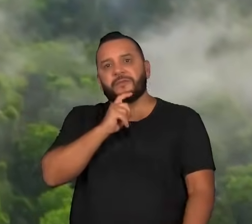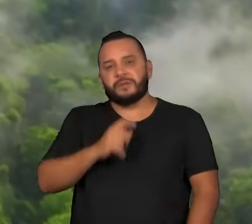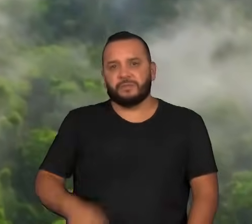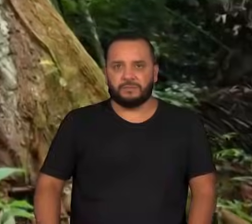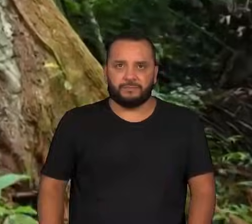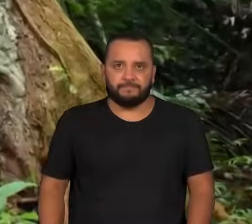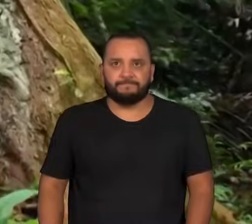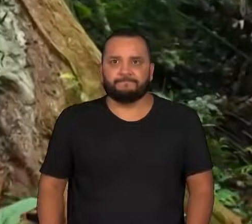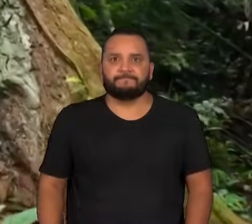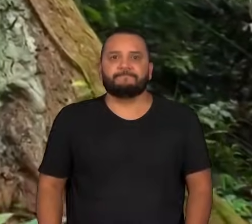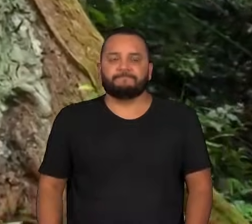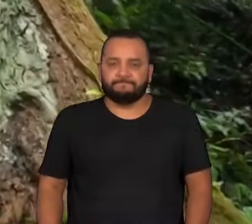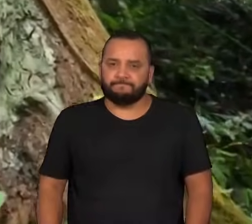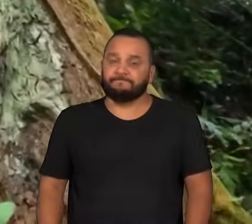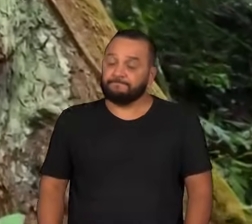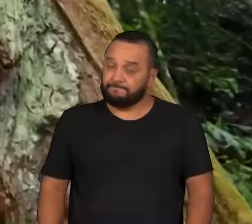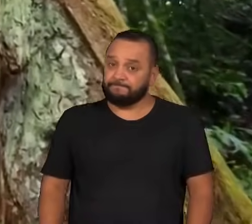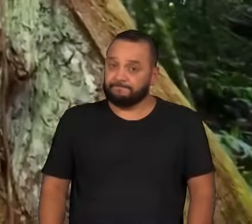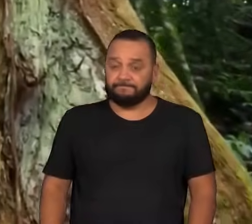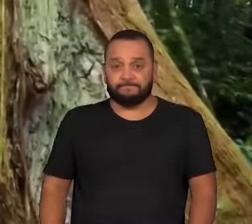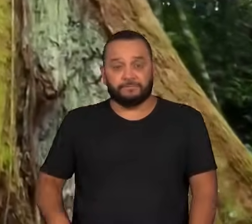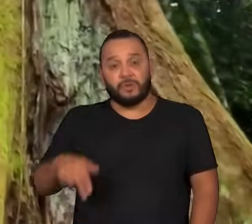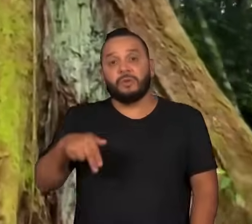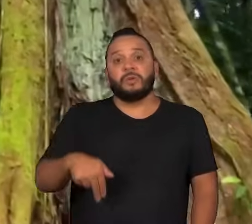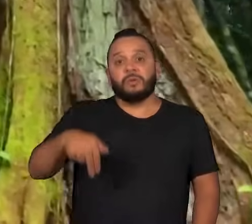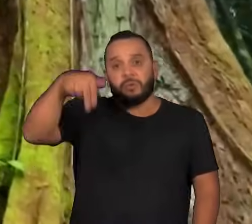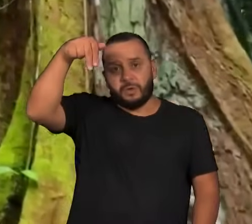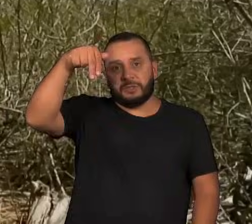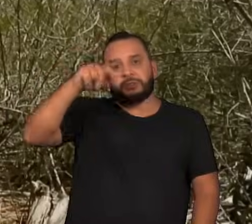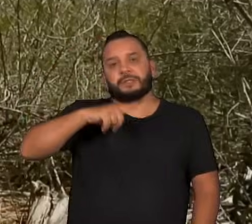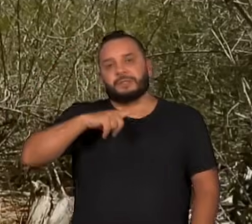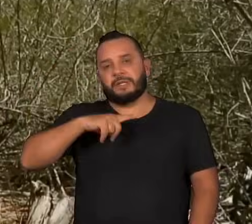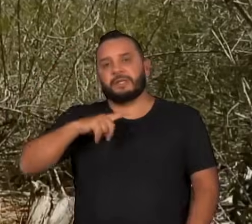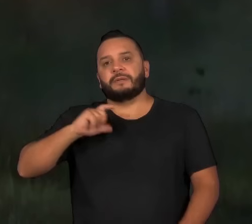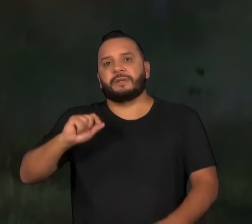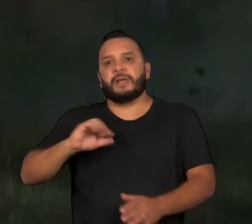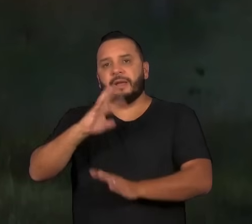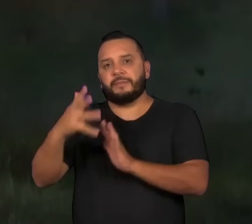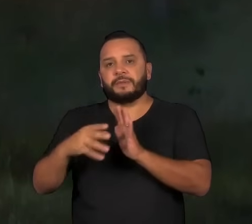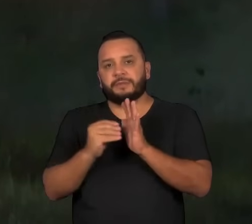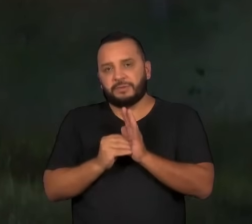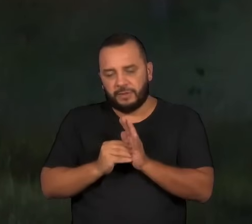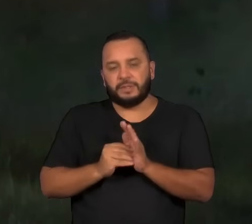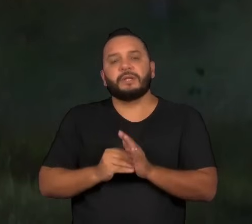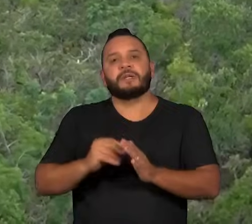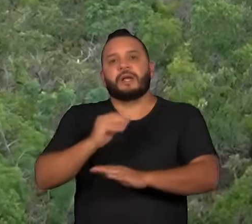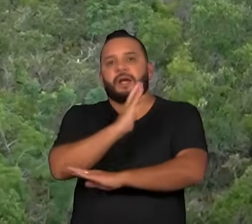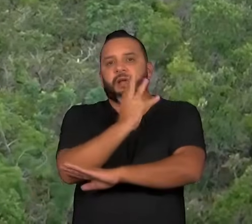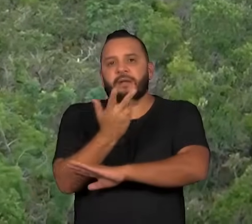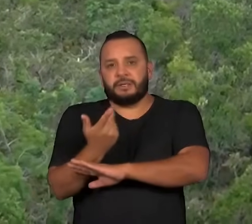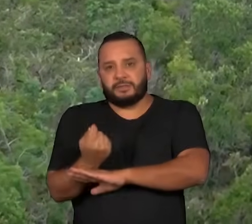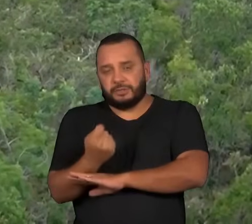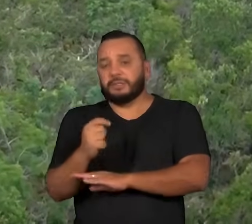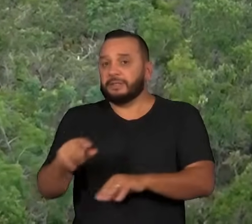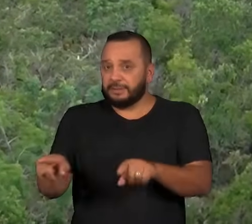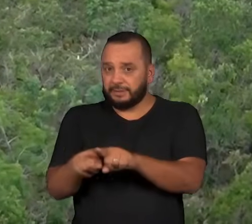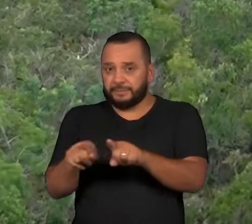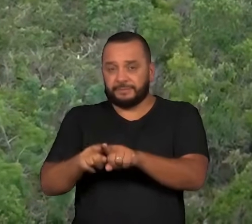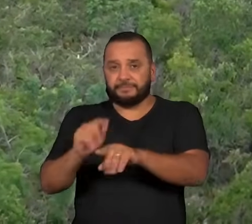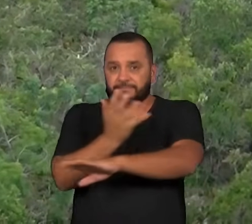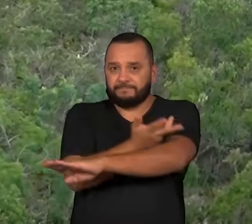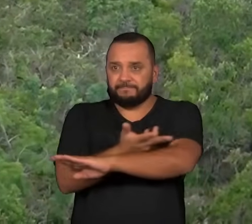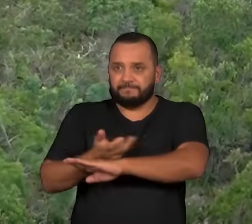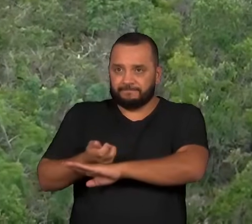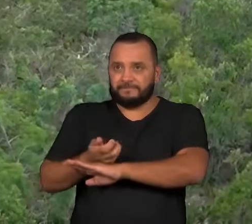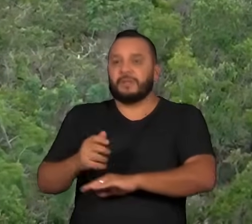A previsão é de que o norte do país, onde estão Amazônia, Caatinga e parte do Cerrado, esquente entre